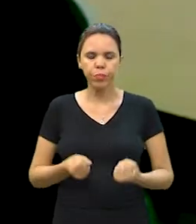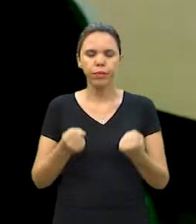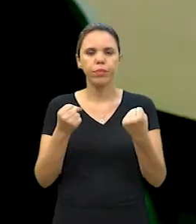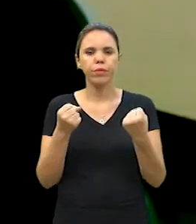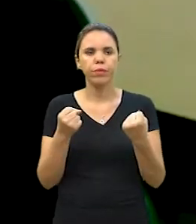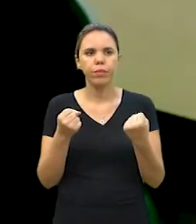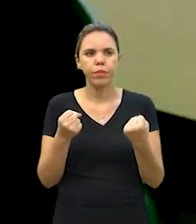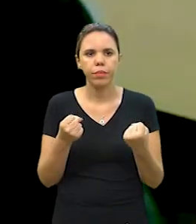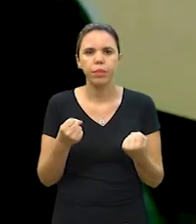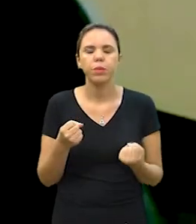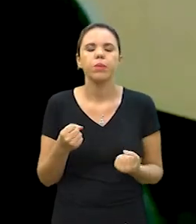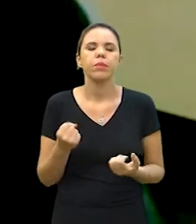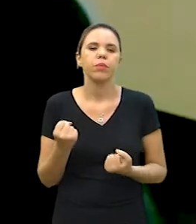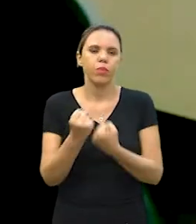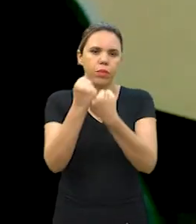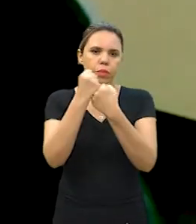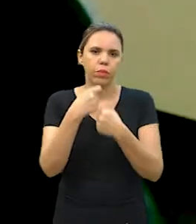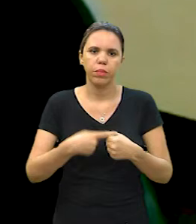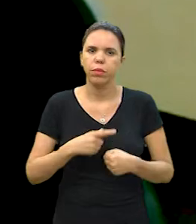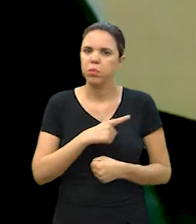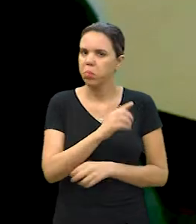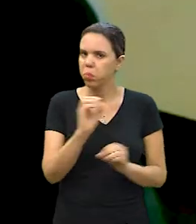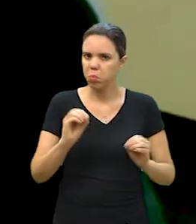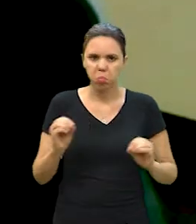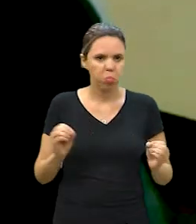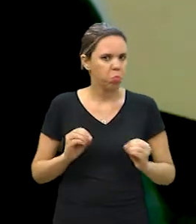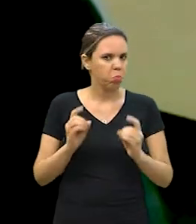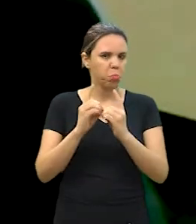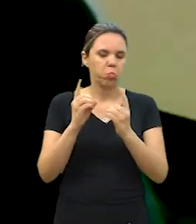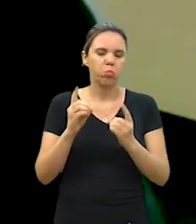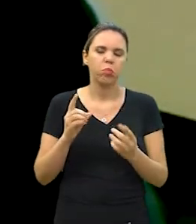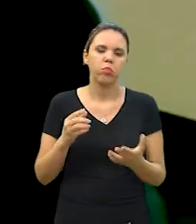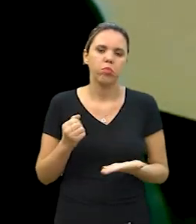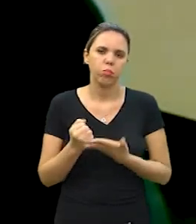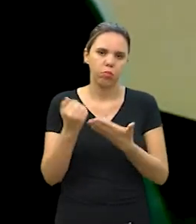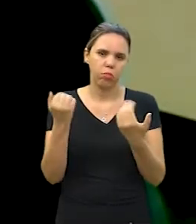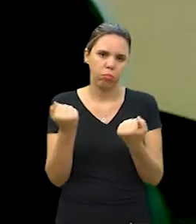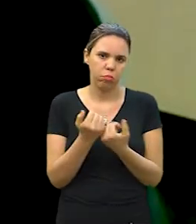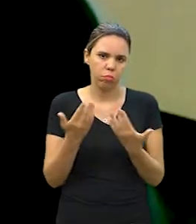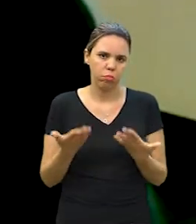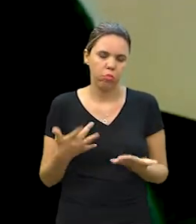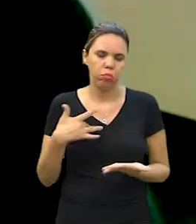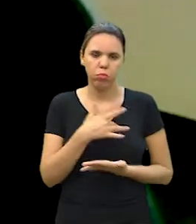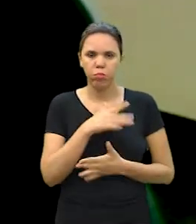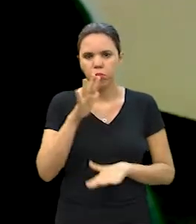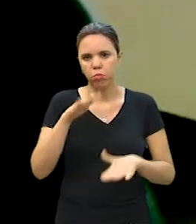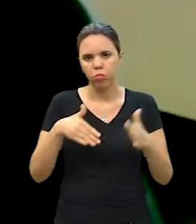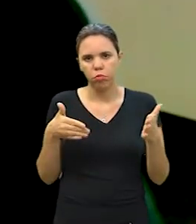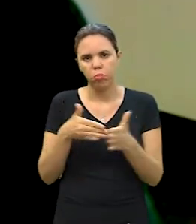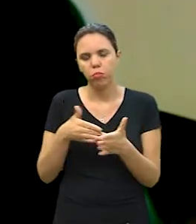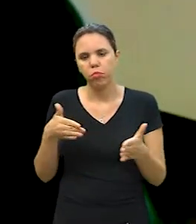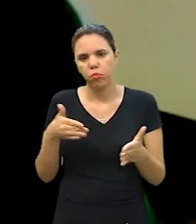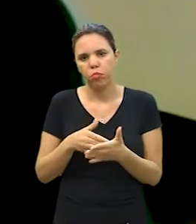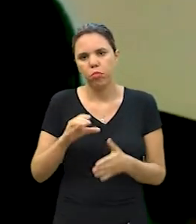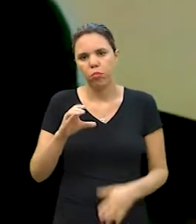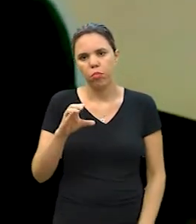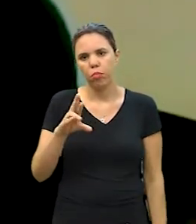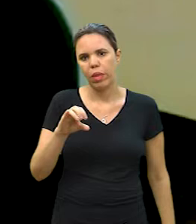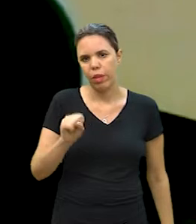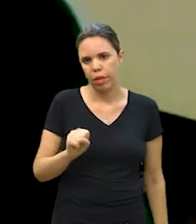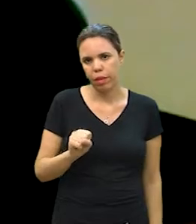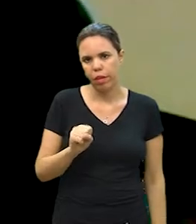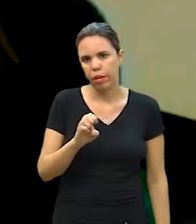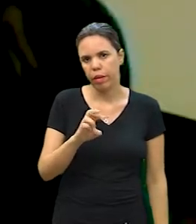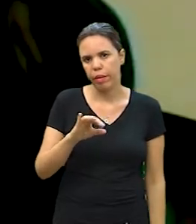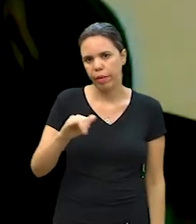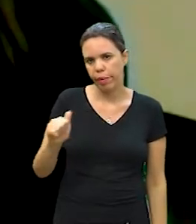acolher esses municípios, às vezes, que não têm nenhum serviço de atendimento, às vezes tem dificuldade de ter um CRAS,